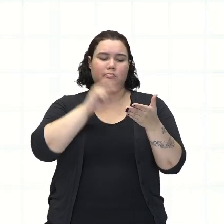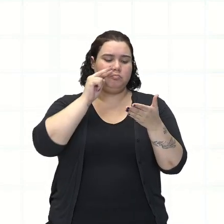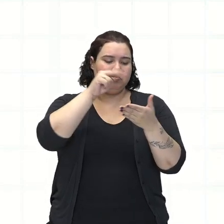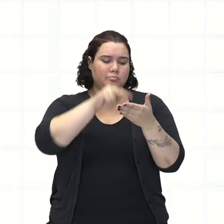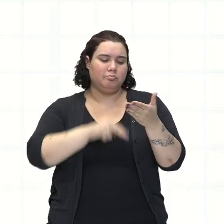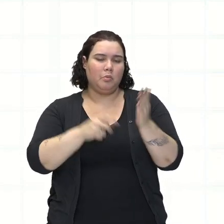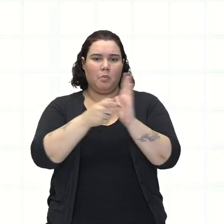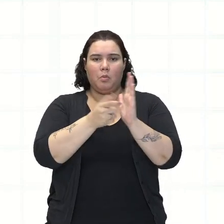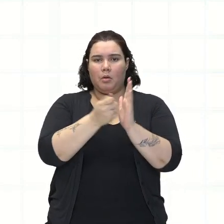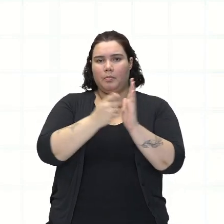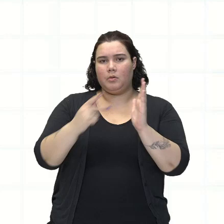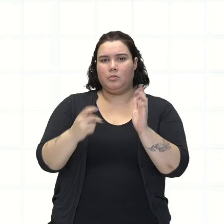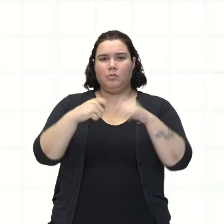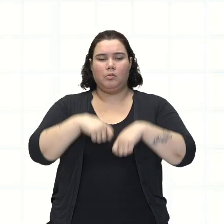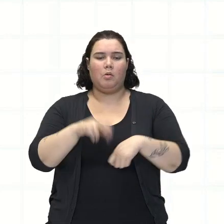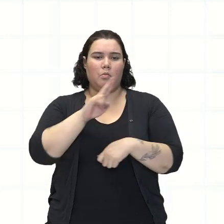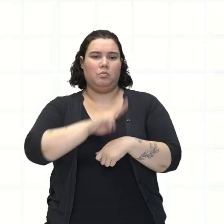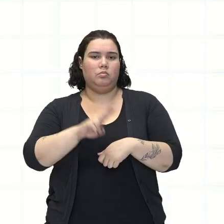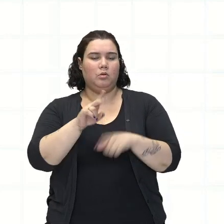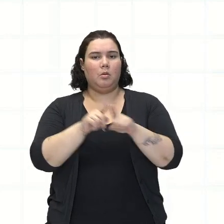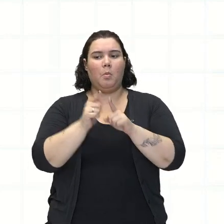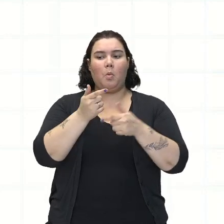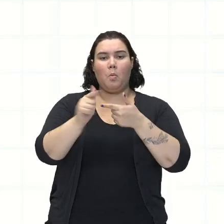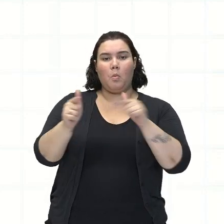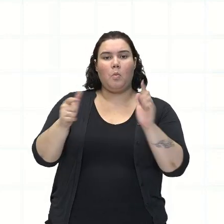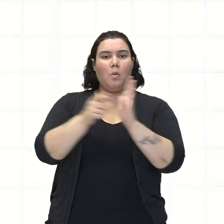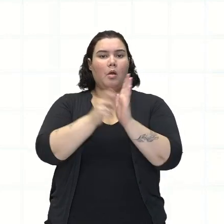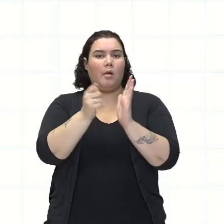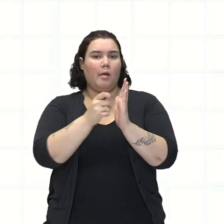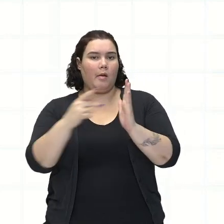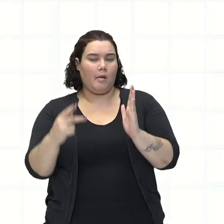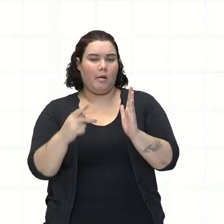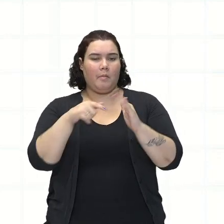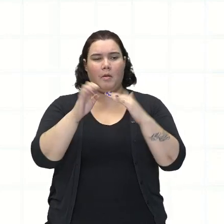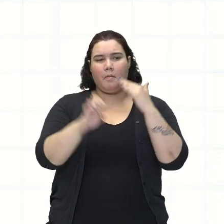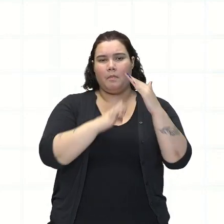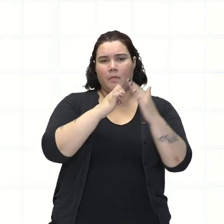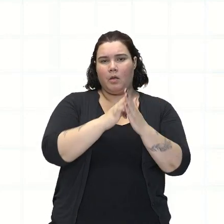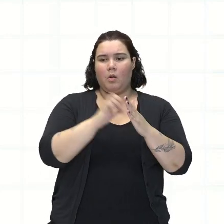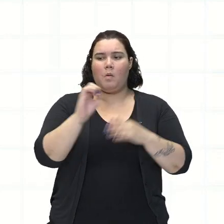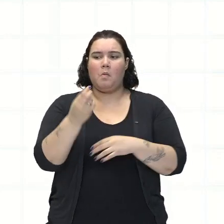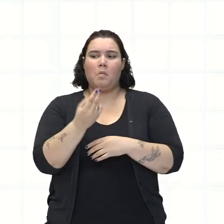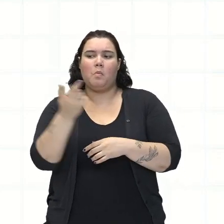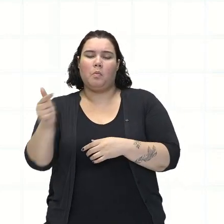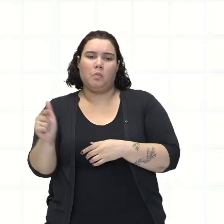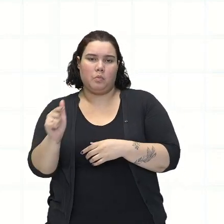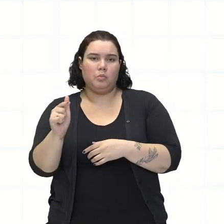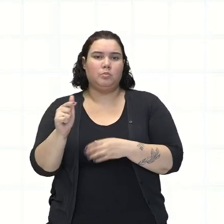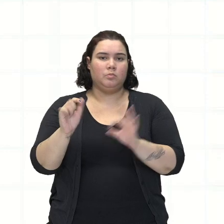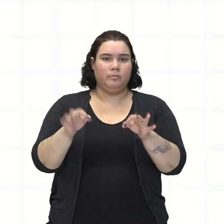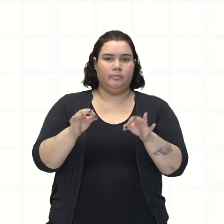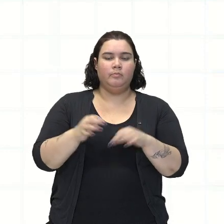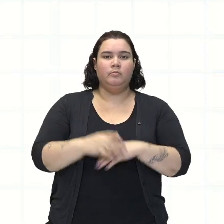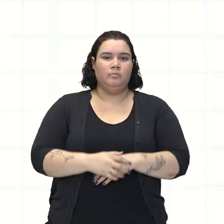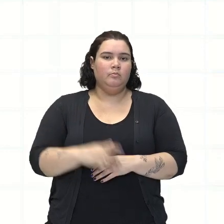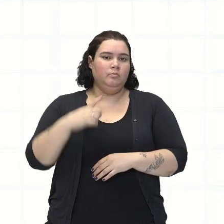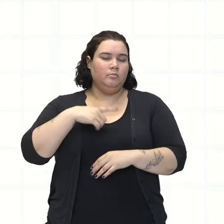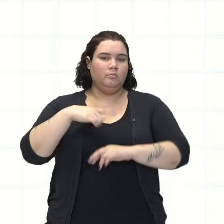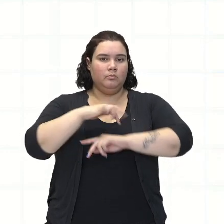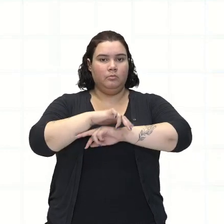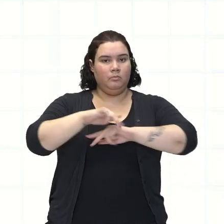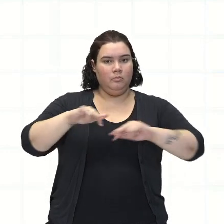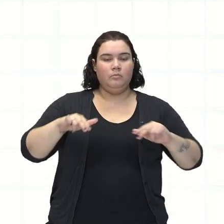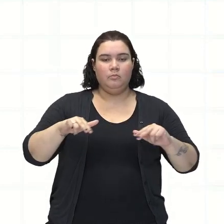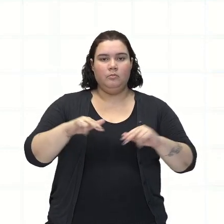querer te levar para outros aplicativos, às vezes daquela mesma empresa ou de uma empresa parceira. A gente vê várias dessas instruções,